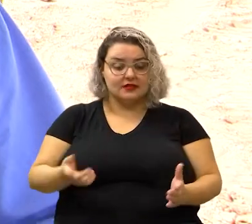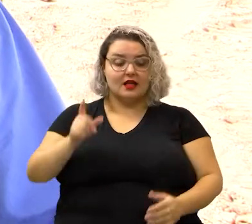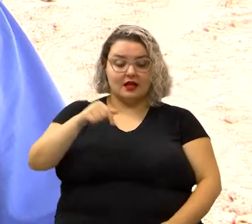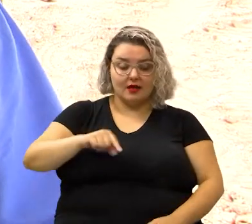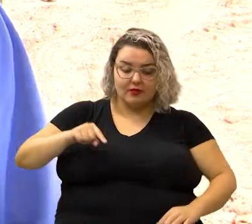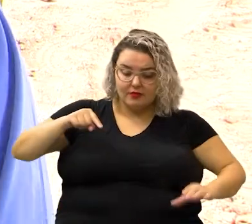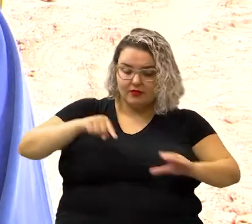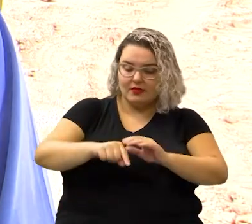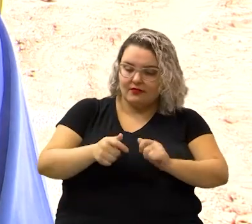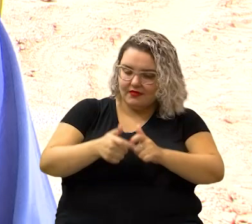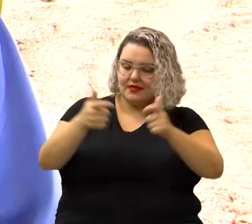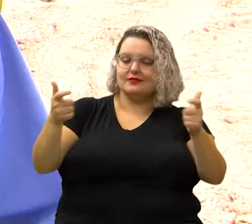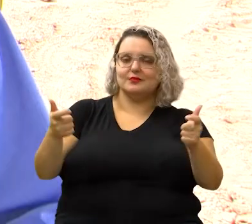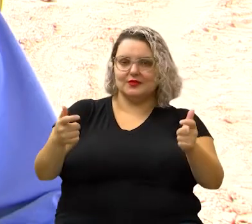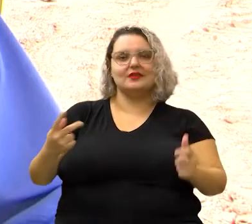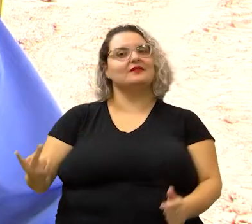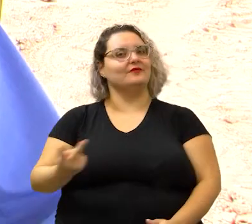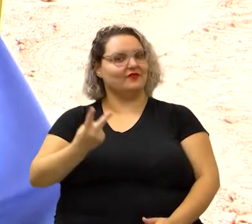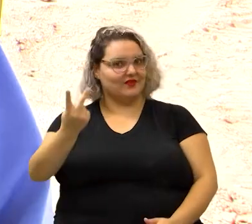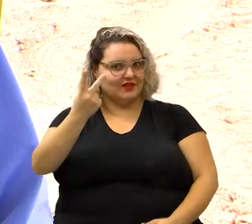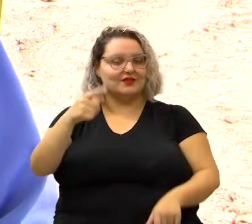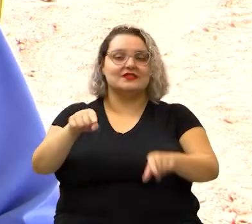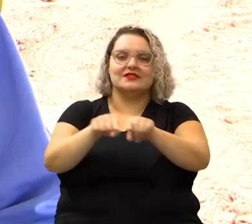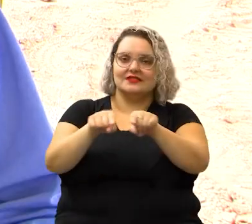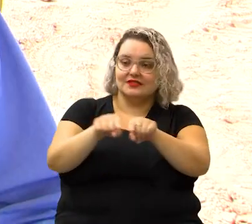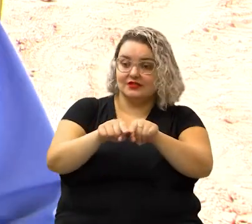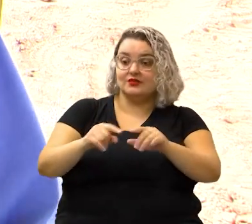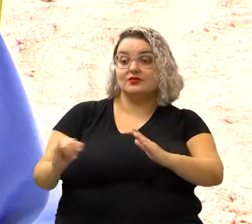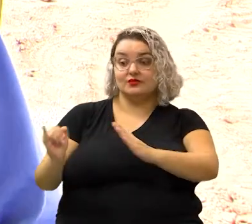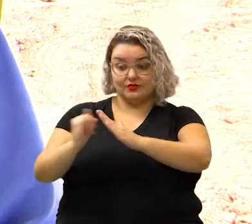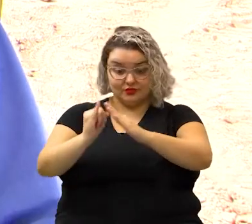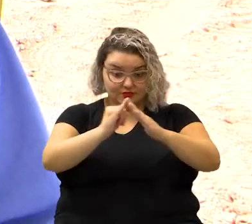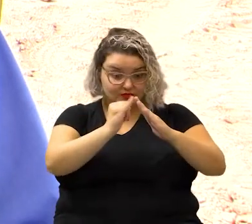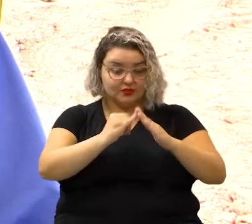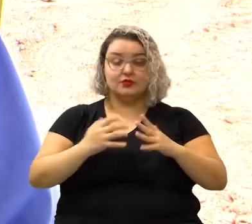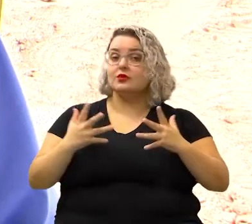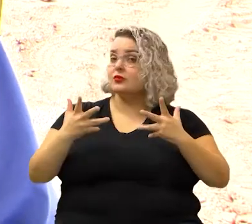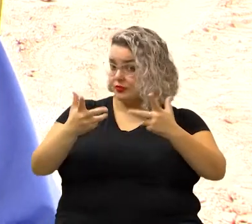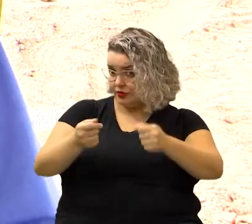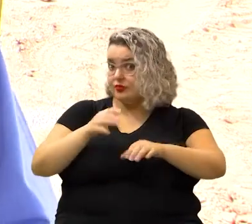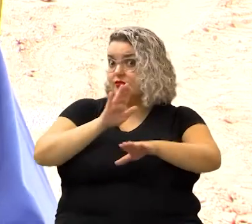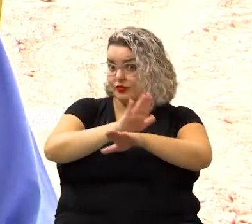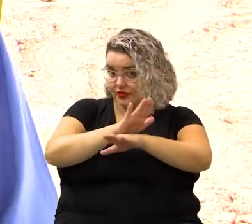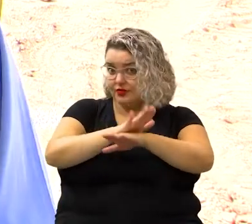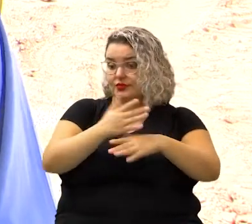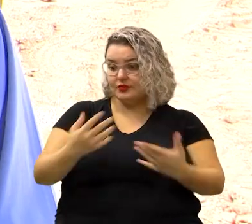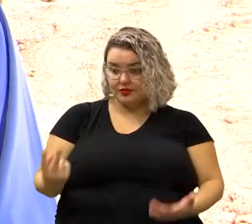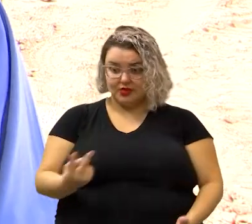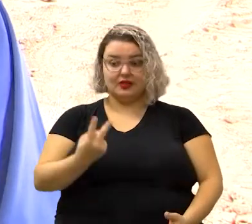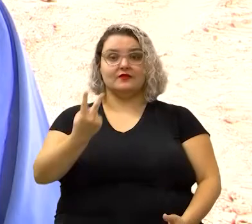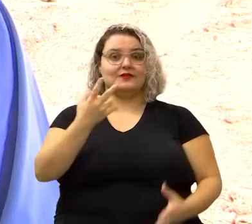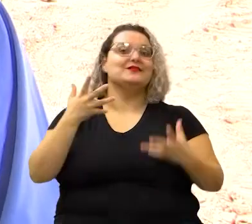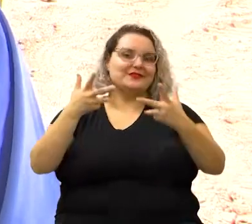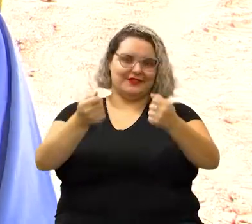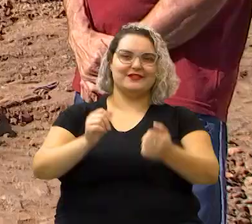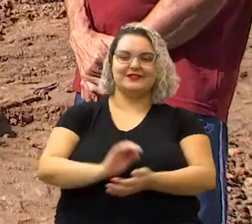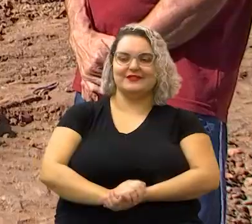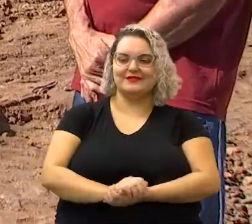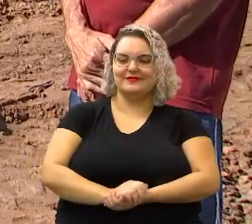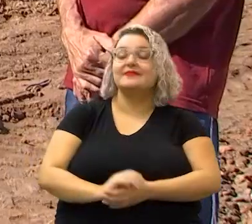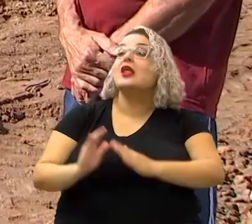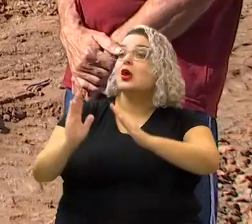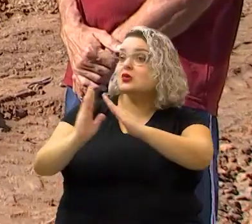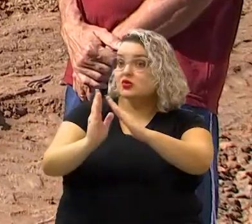é o grande avanço para essa região a valorização também dos imóveis tudo contribui para a valorização de todos